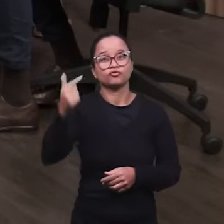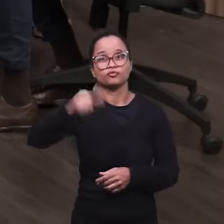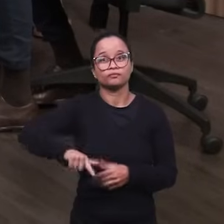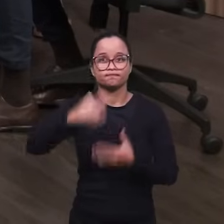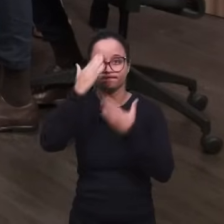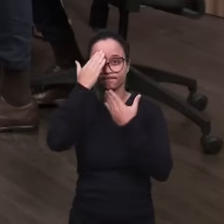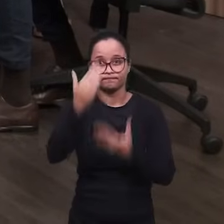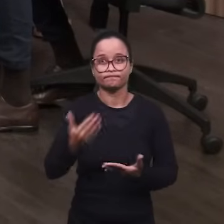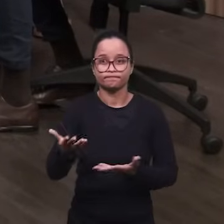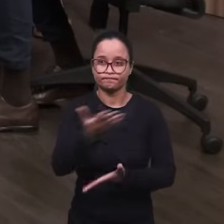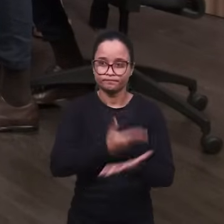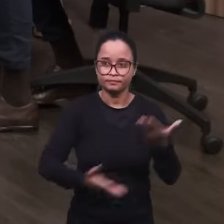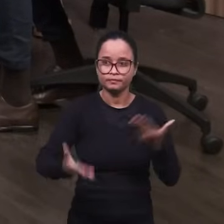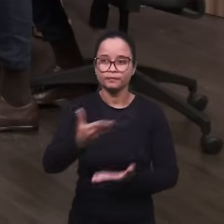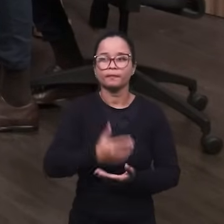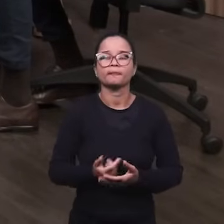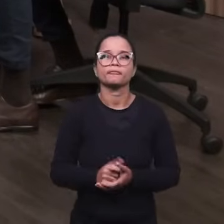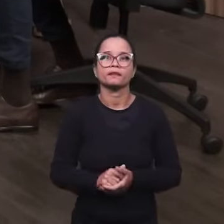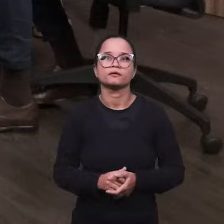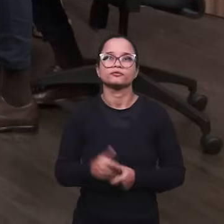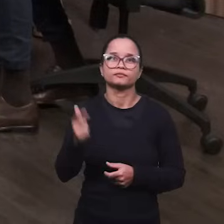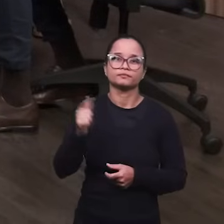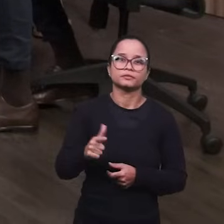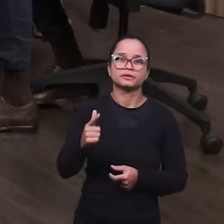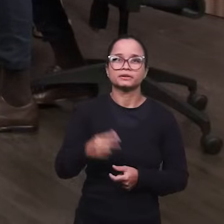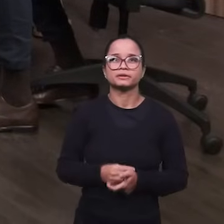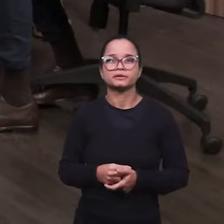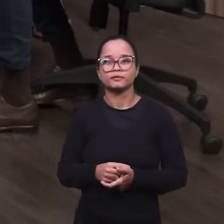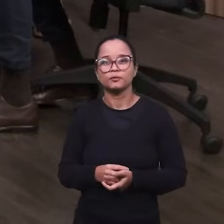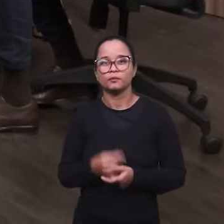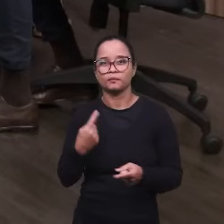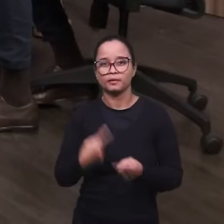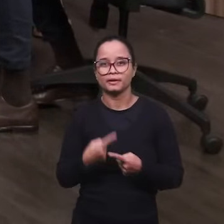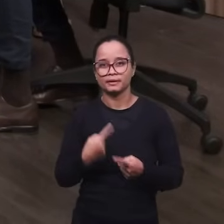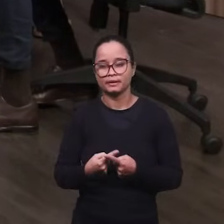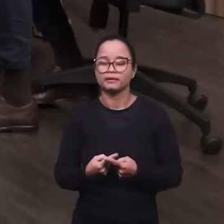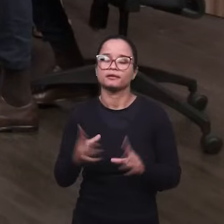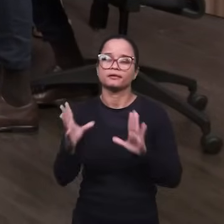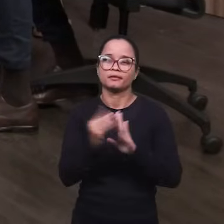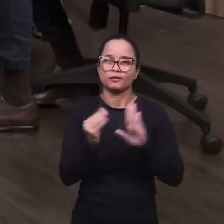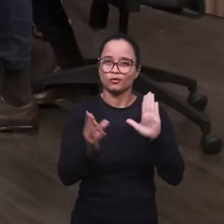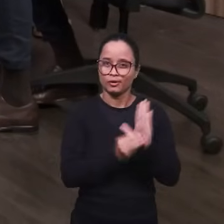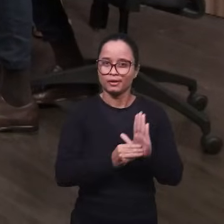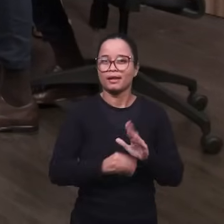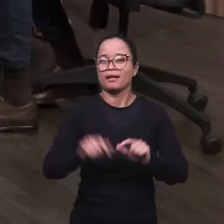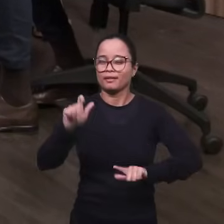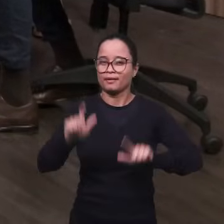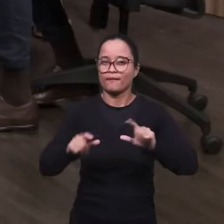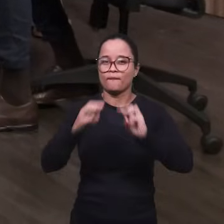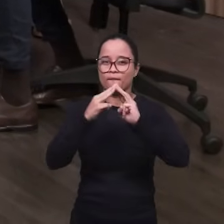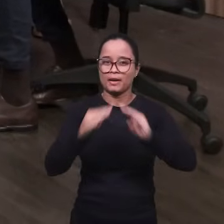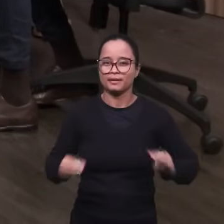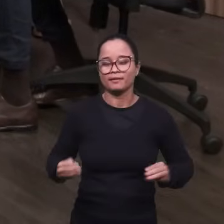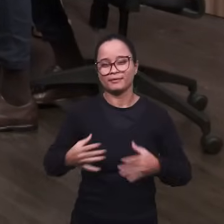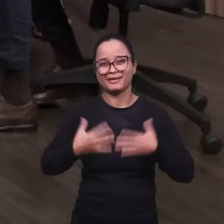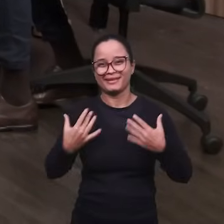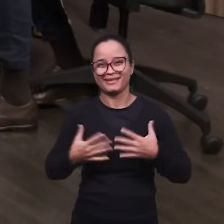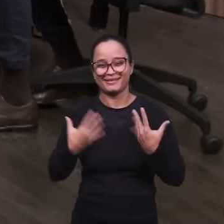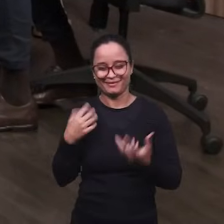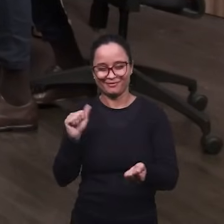uma vez, obrigado pela sua participação. Eu digo mais uma vez que você tem estado aqui nos conteúdos da TV Manaim, uma